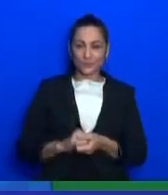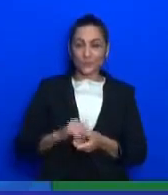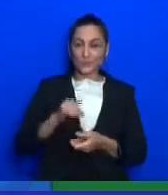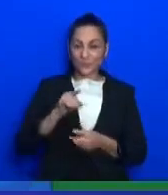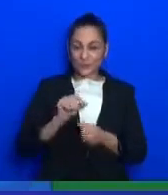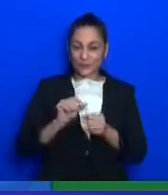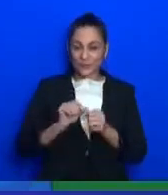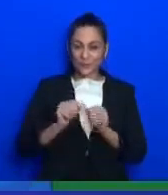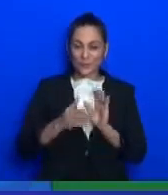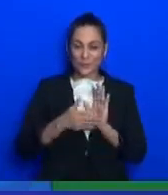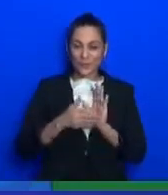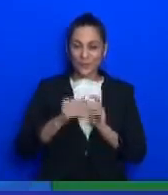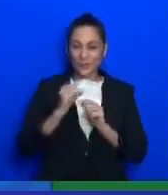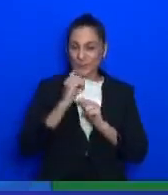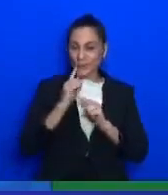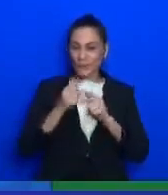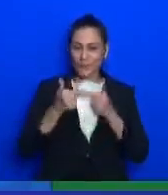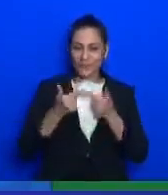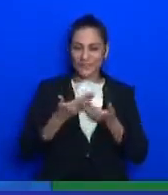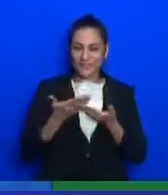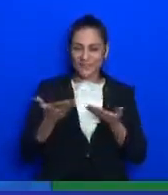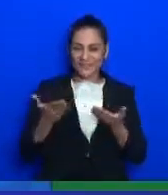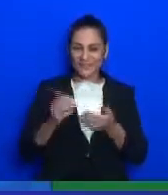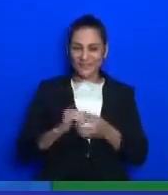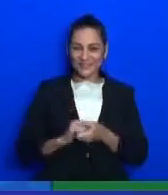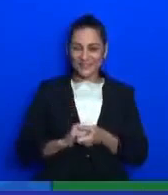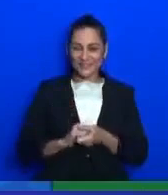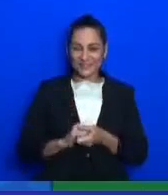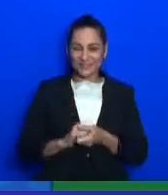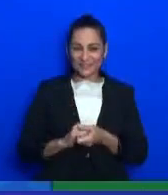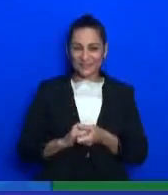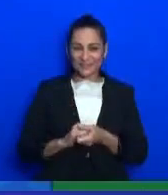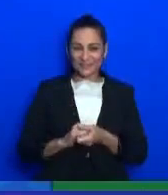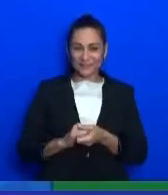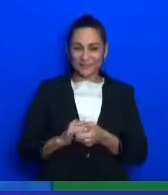Para você que fez a sua aposta, boa sorte, hein?